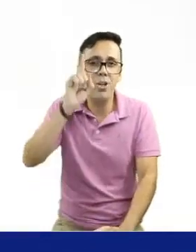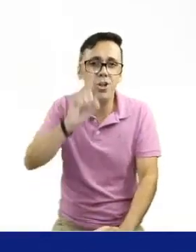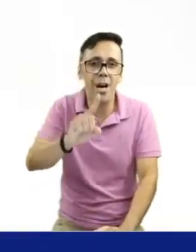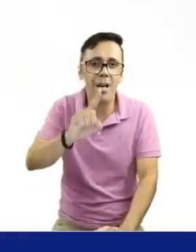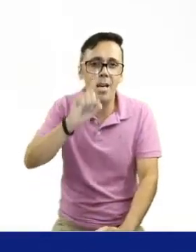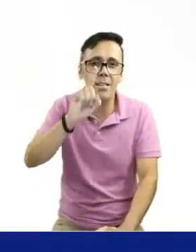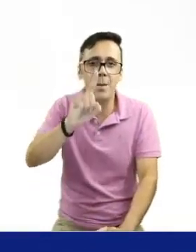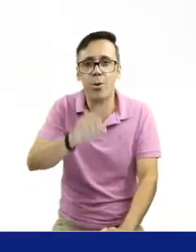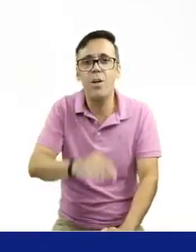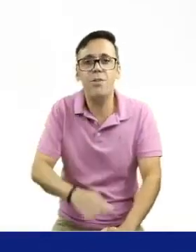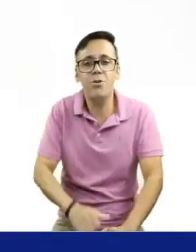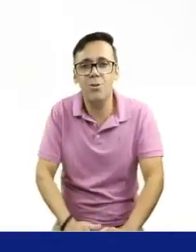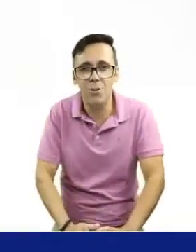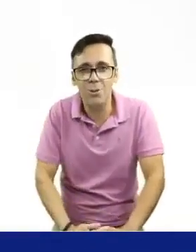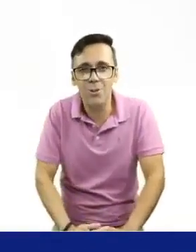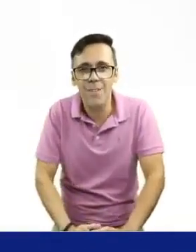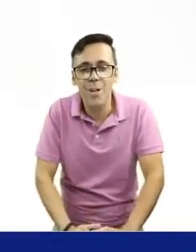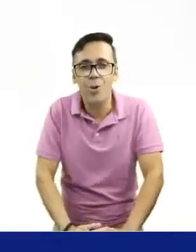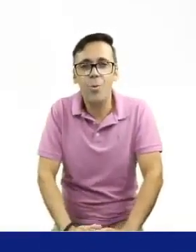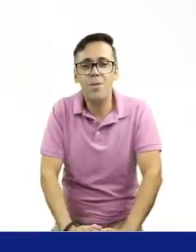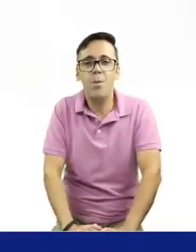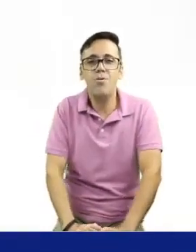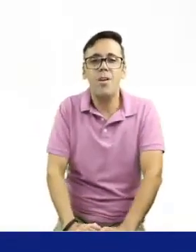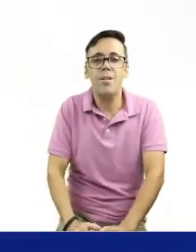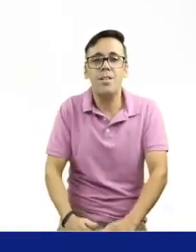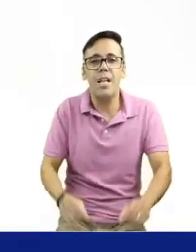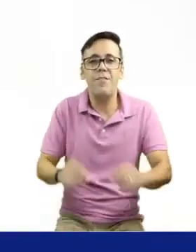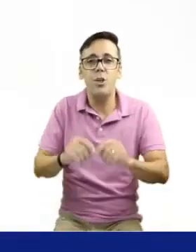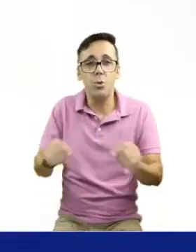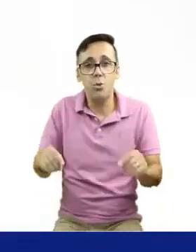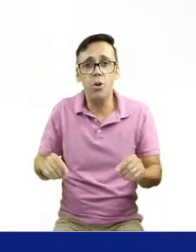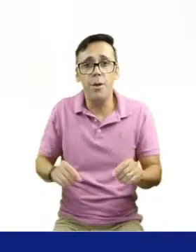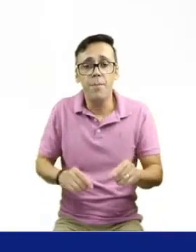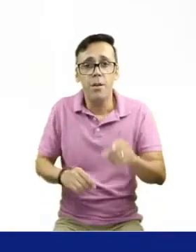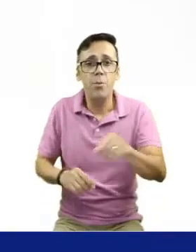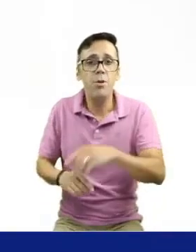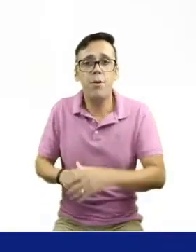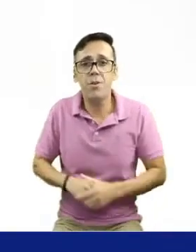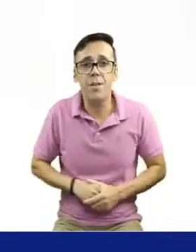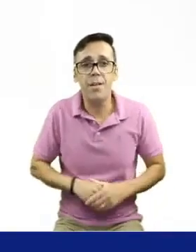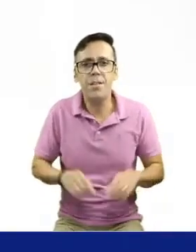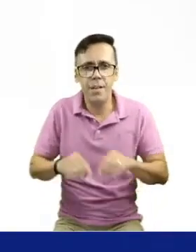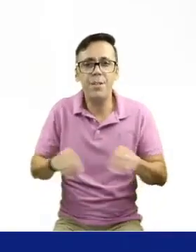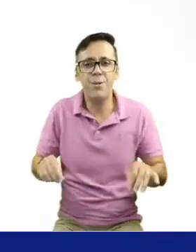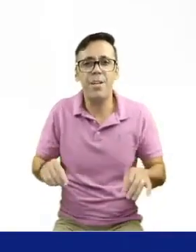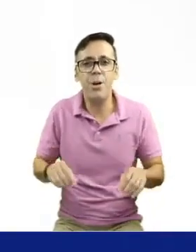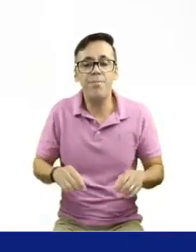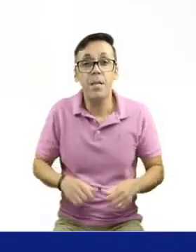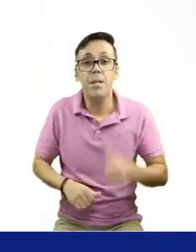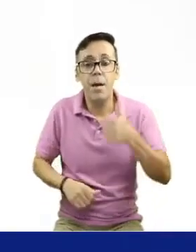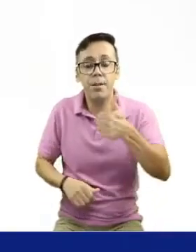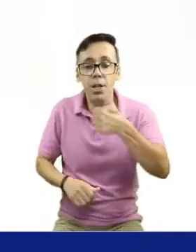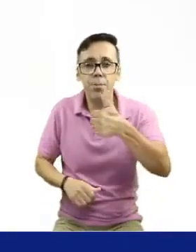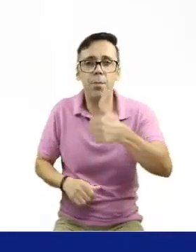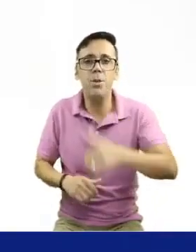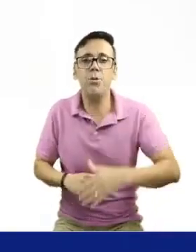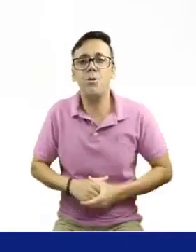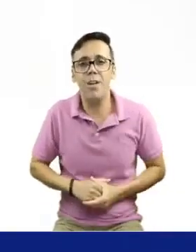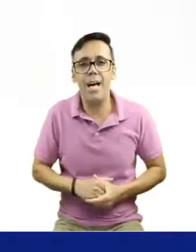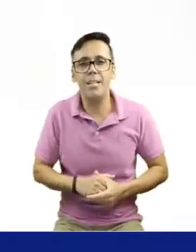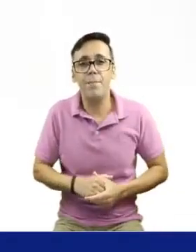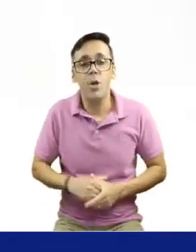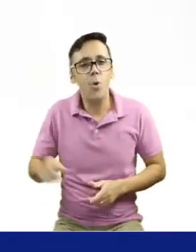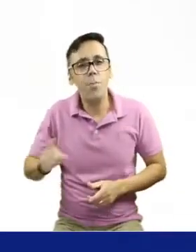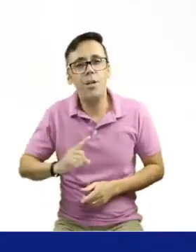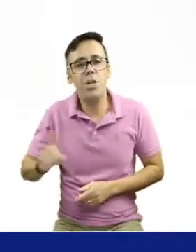para fechar essa prova de coco quando nós estamos fazendo essa Live aqui no YouTube vou pedir para você inscreva aqui no canal deixa